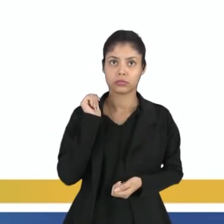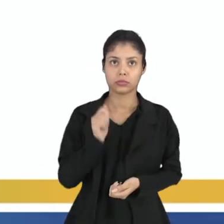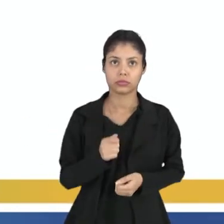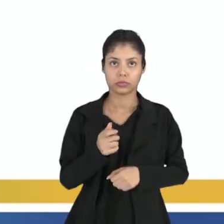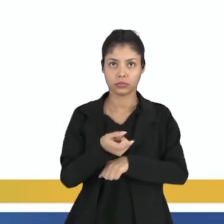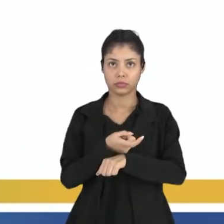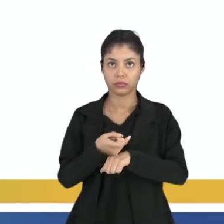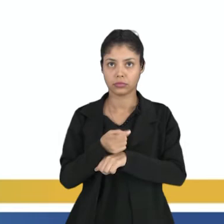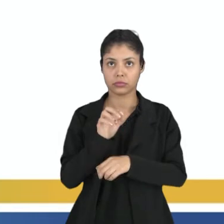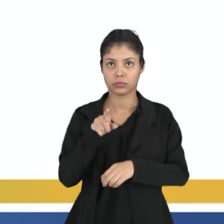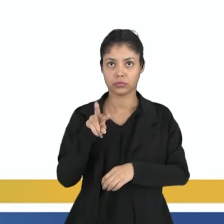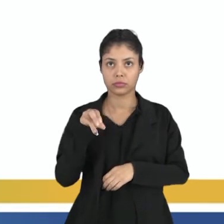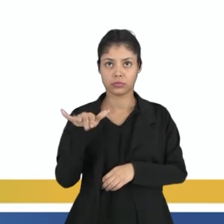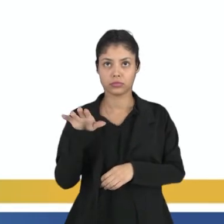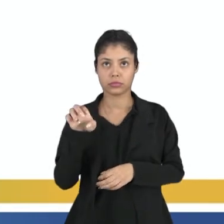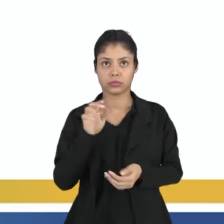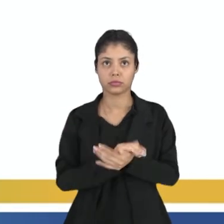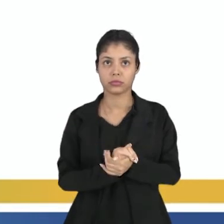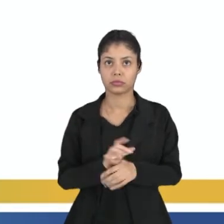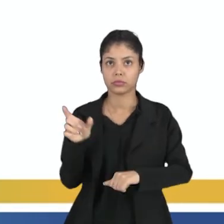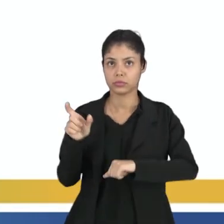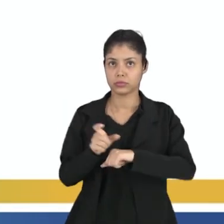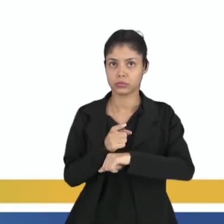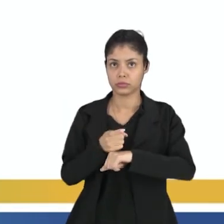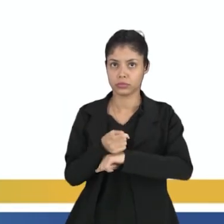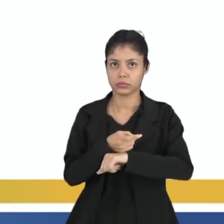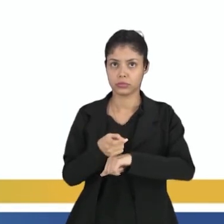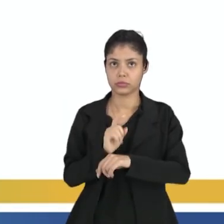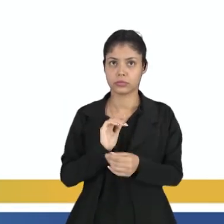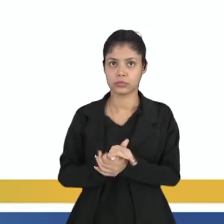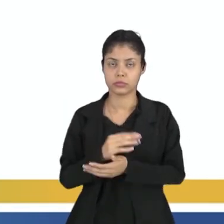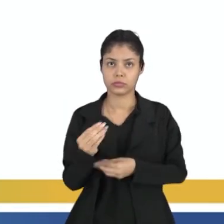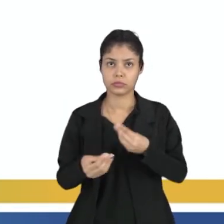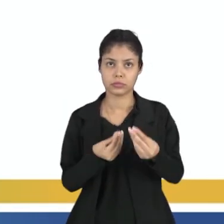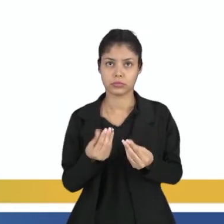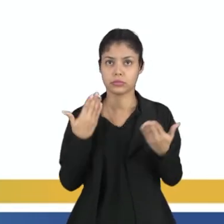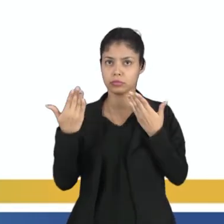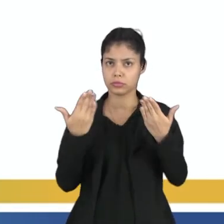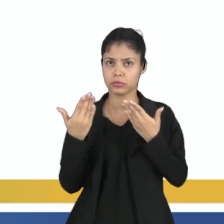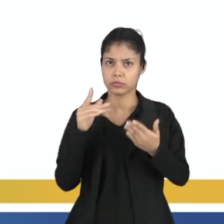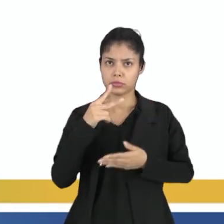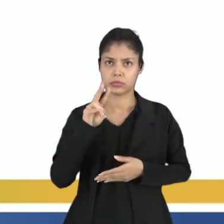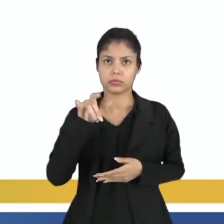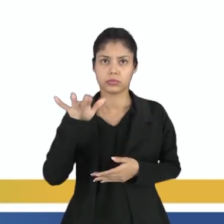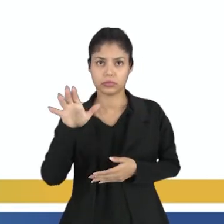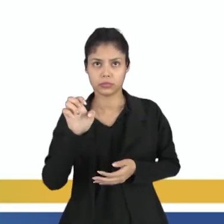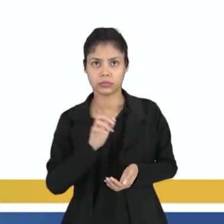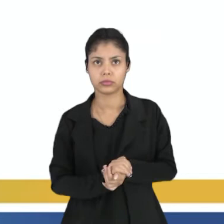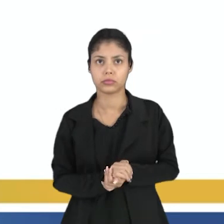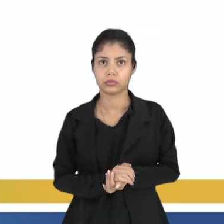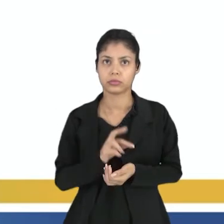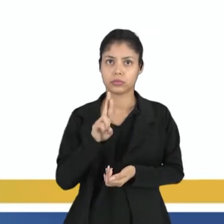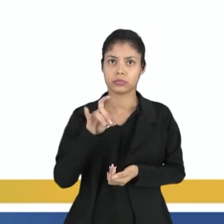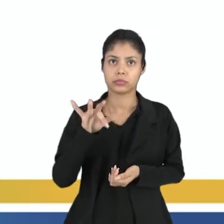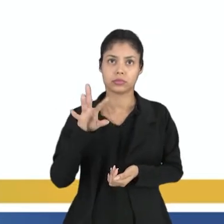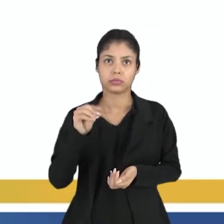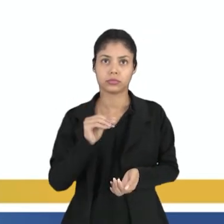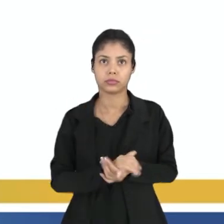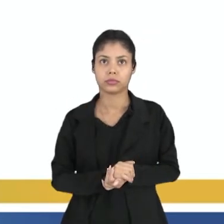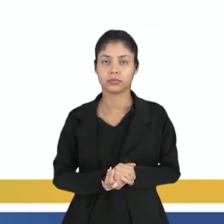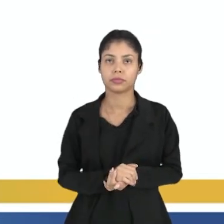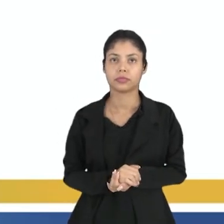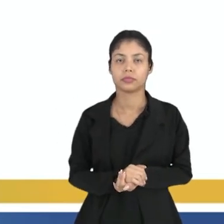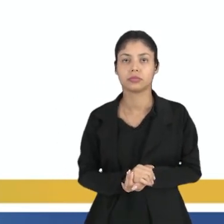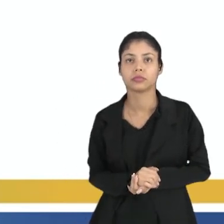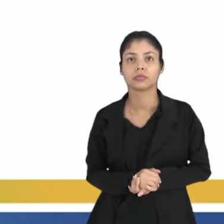seguir o regimento dos adjetivos de que são formados. Então, paralelo a ou paralelamente a,